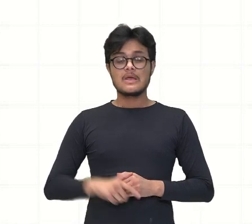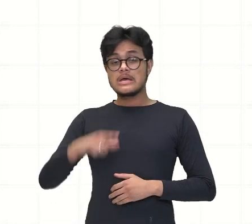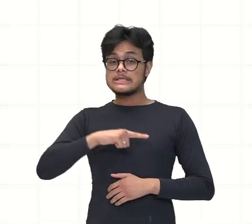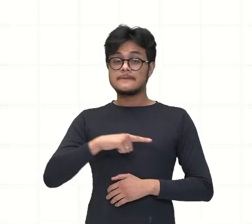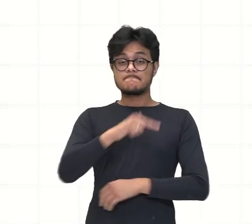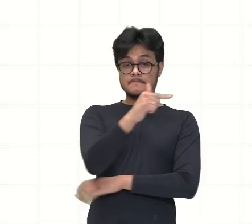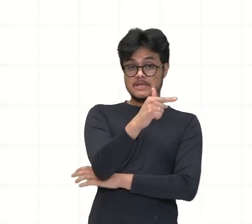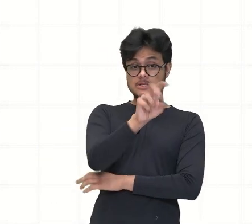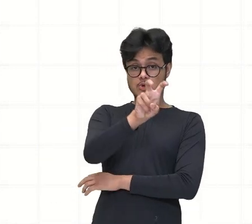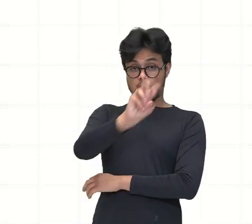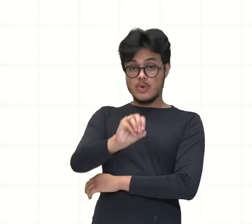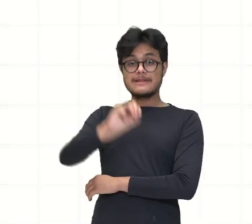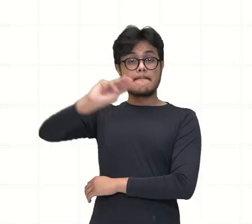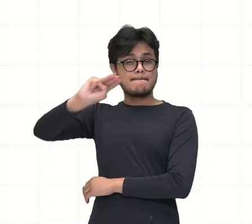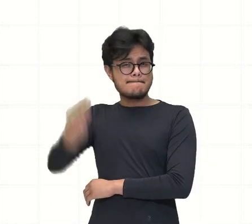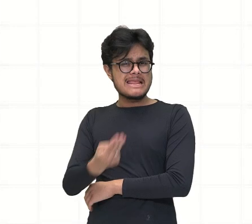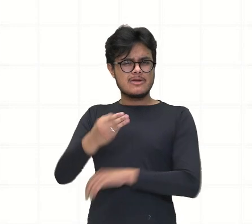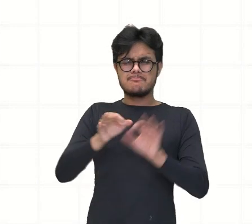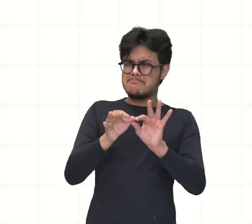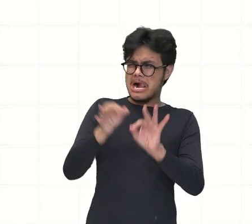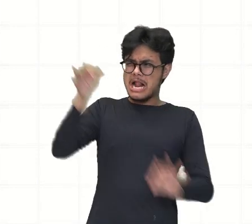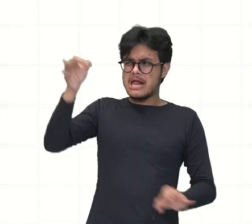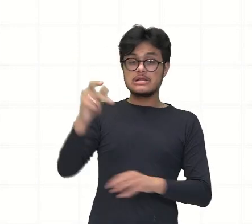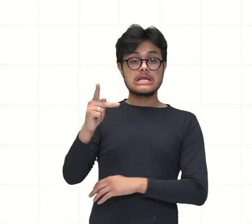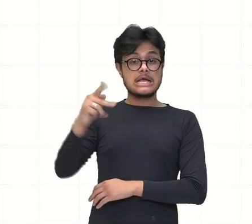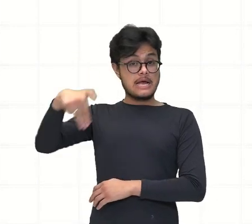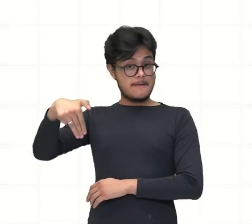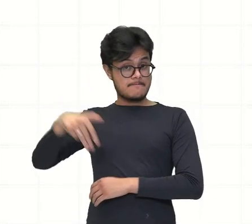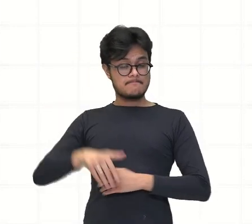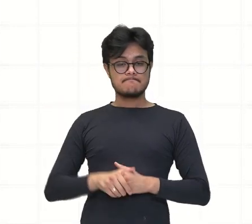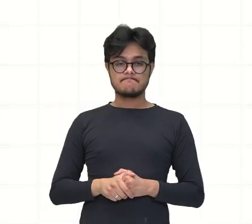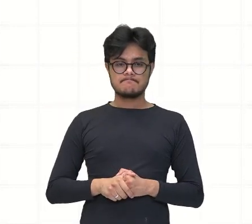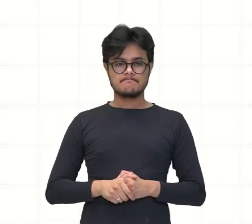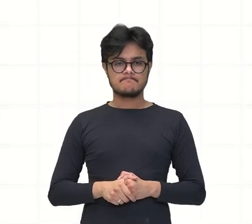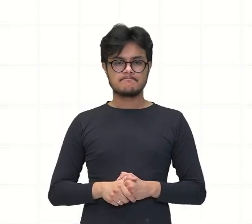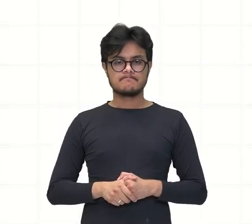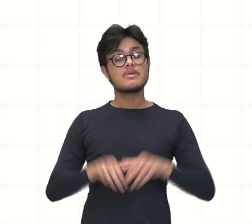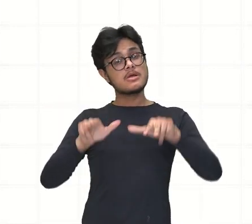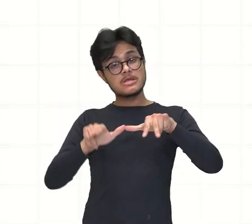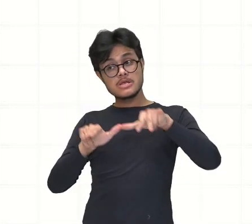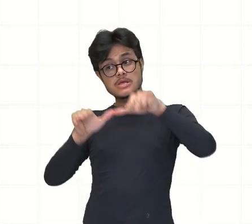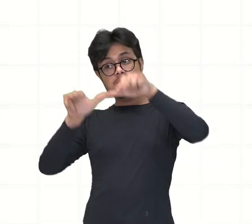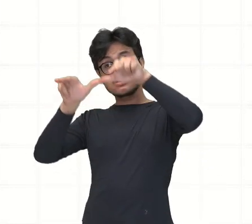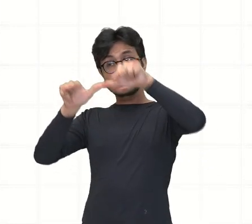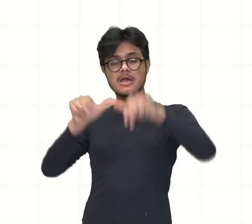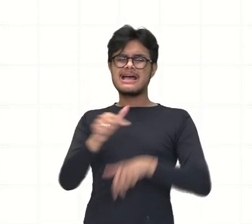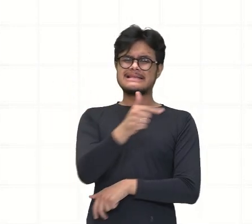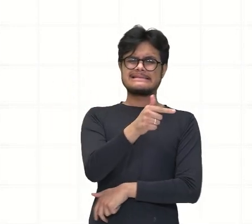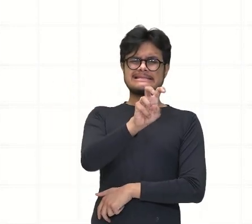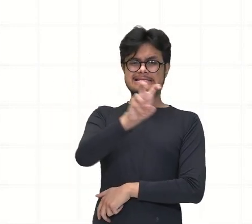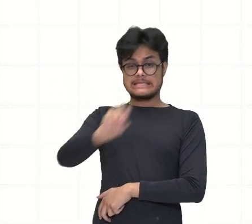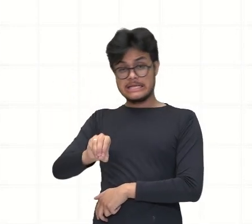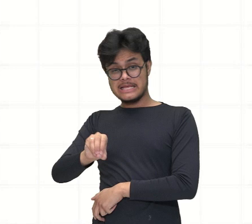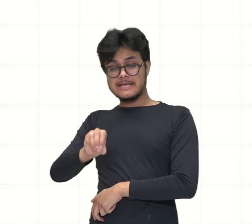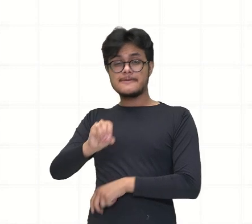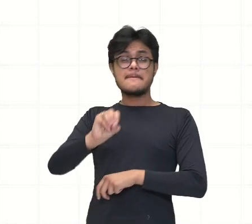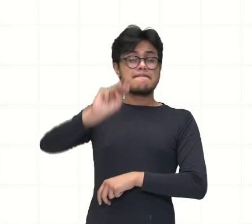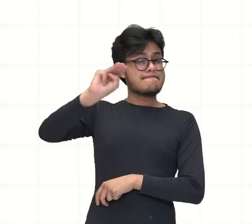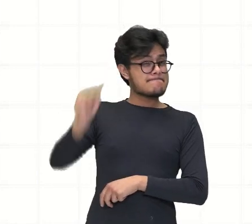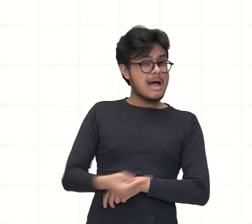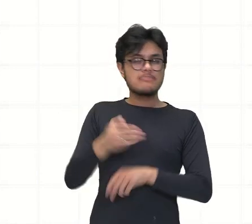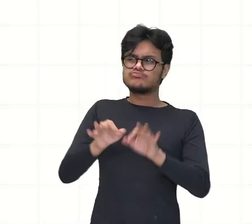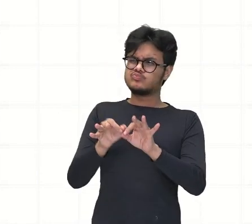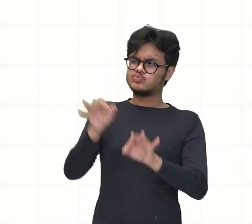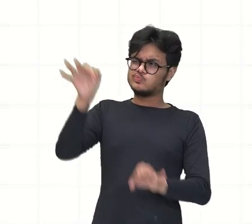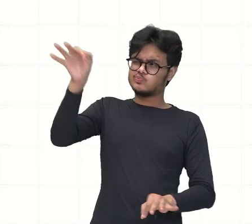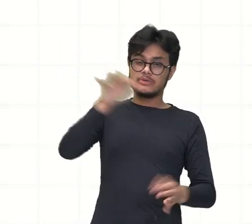750 milhões de quilômetros. Ou seja, a distância do satélite até a Terra é de 700 milhões